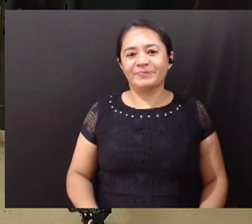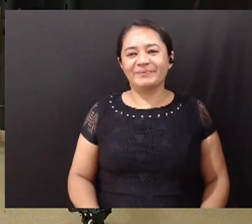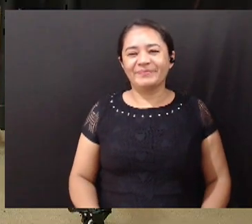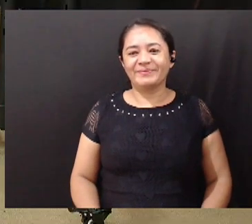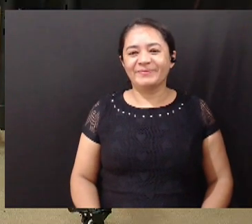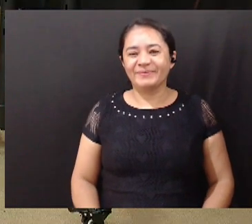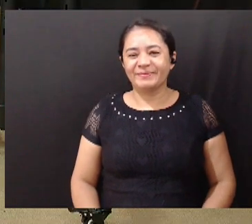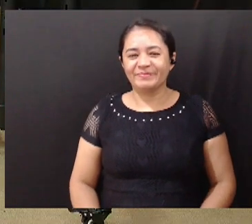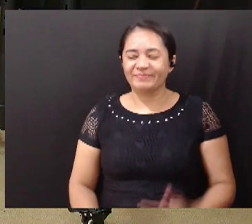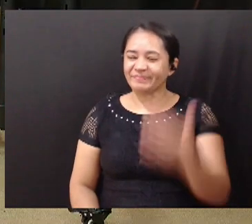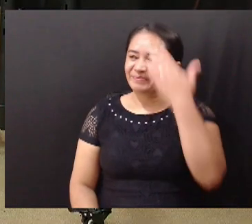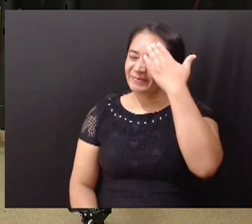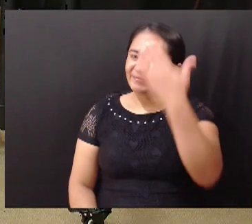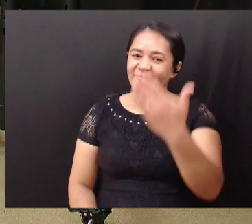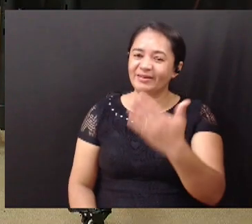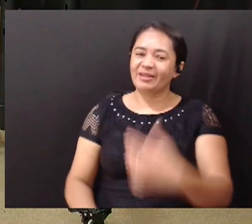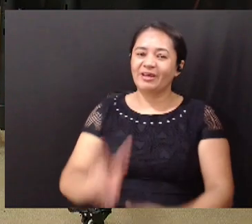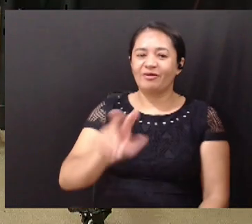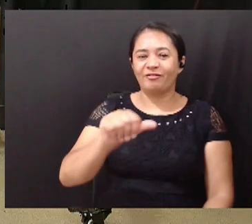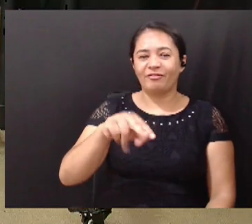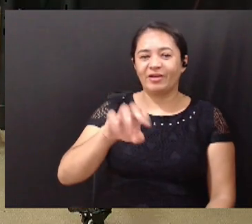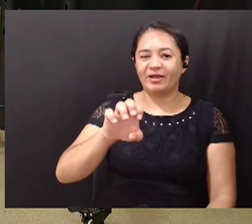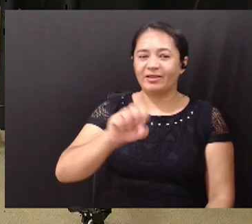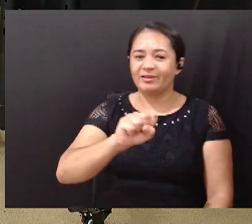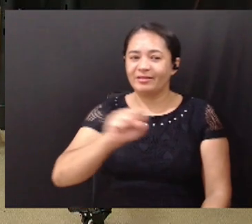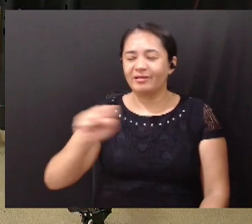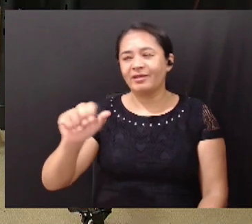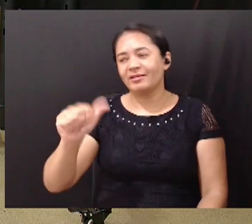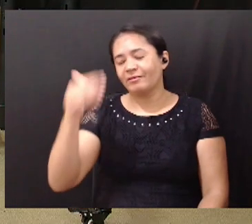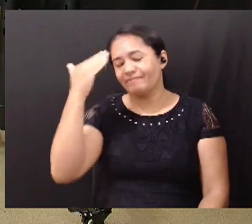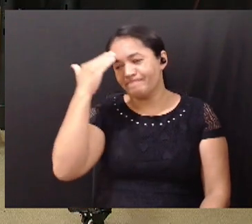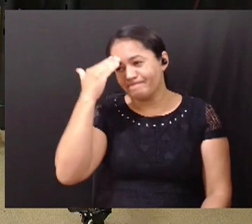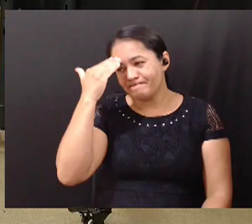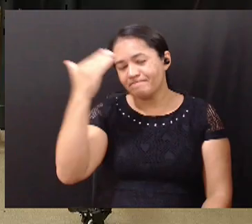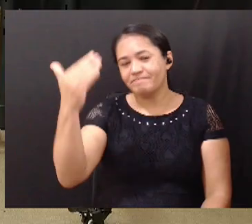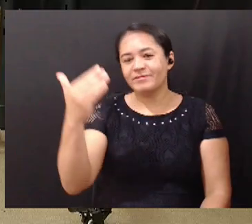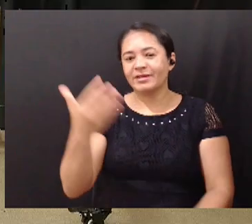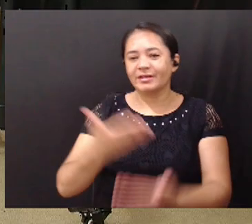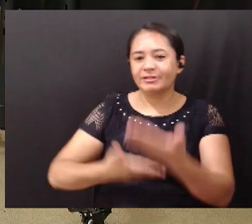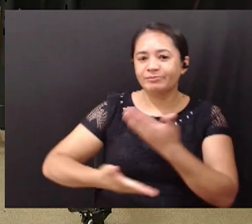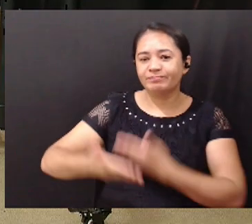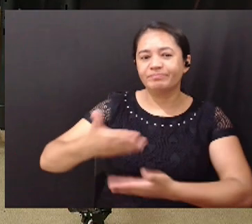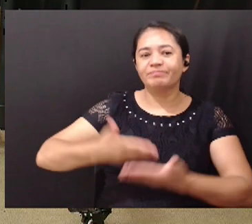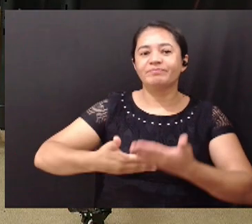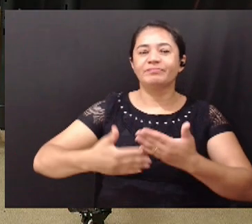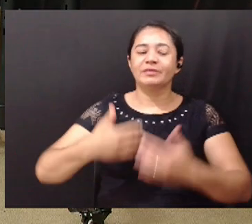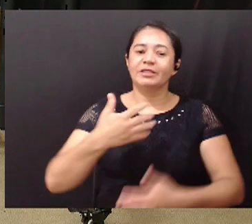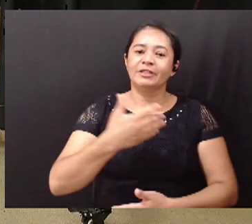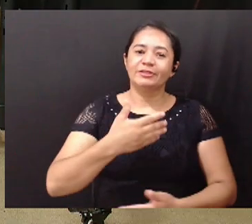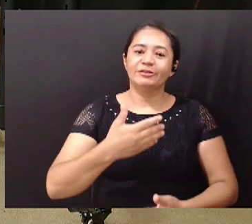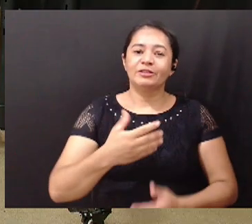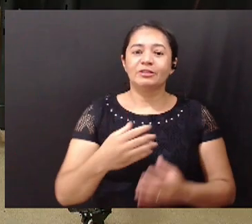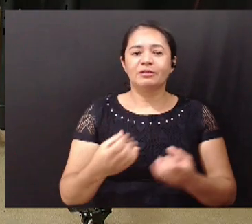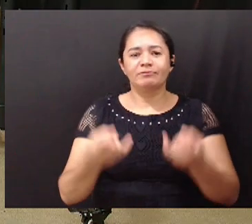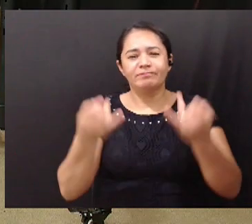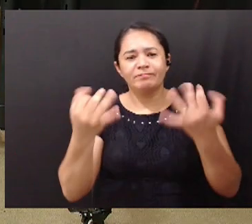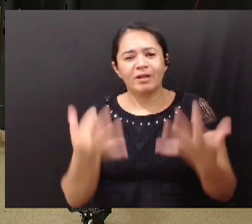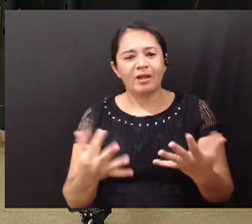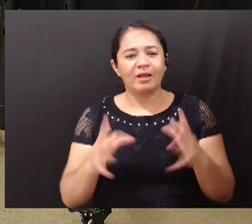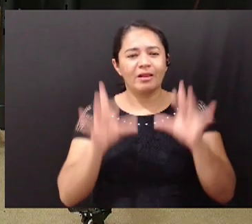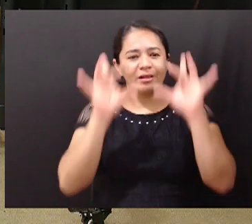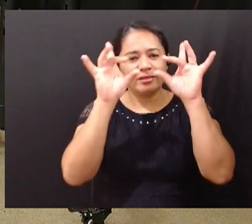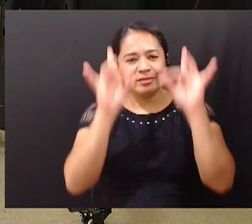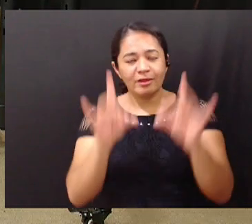Obrigada. Vanessa, obrigada também, né, pela sua troca, pelo seu compartilhamento, por vocês são pessoas que têm toda